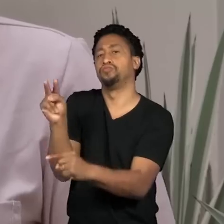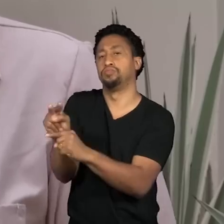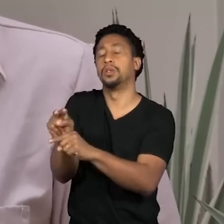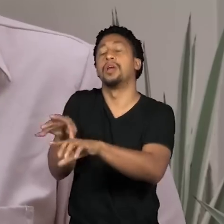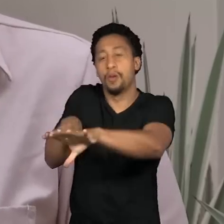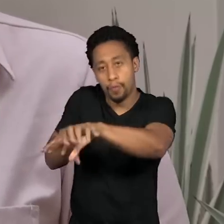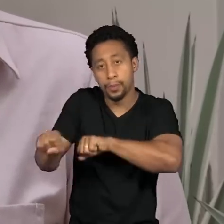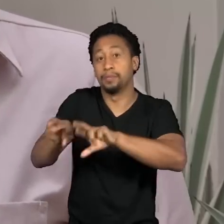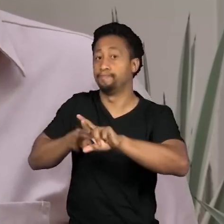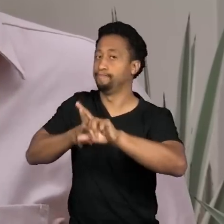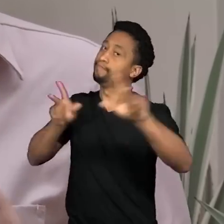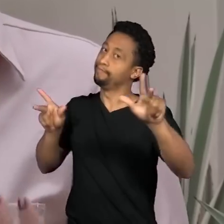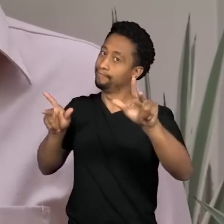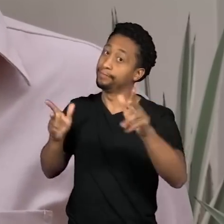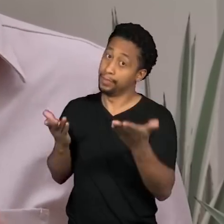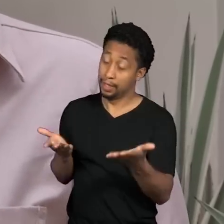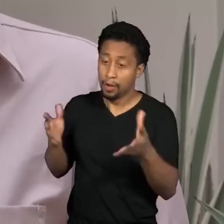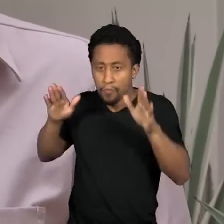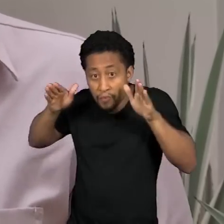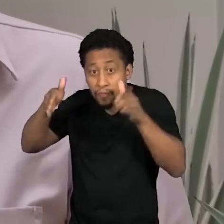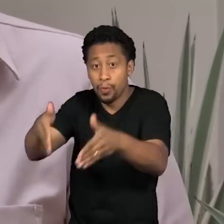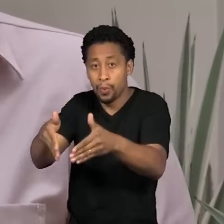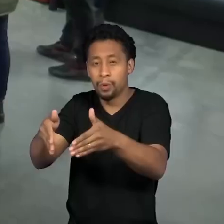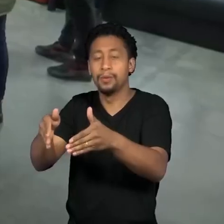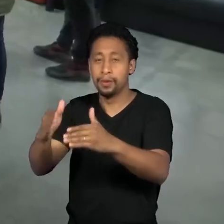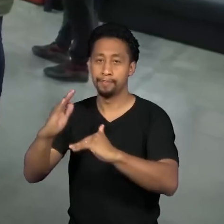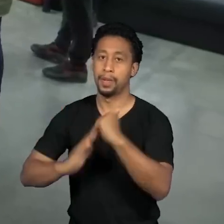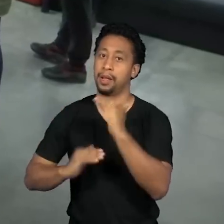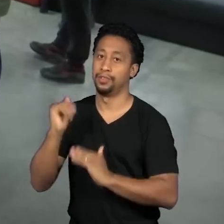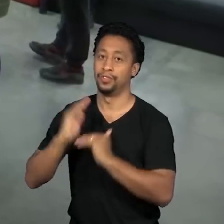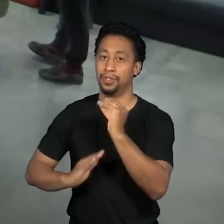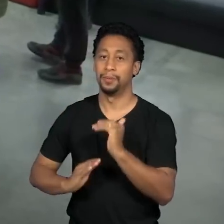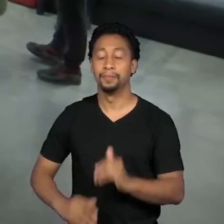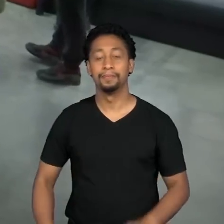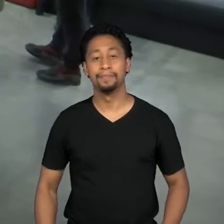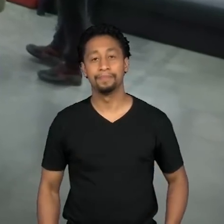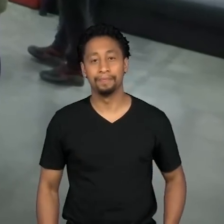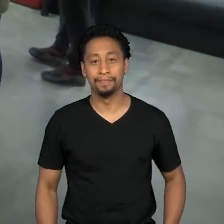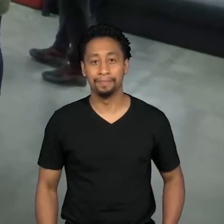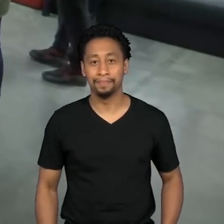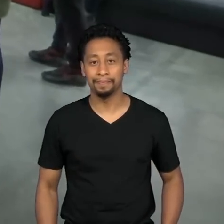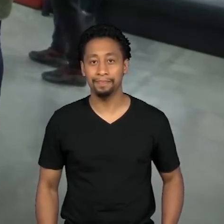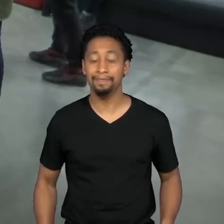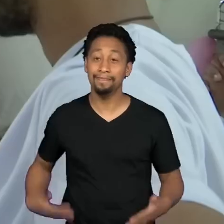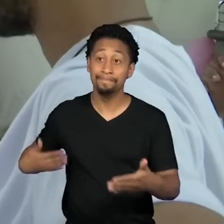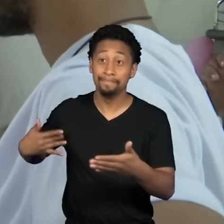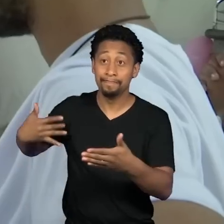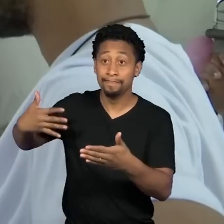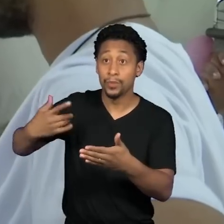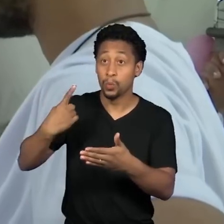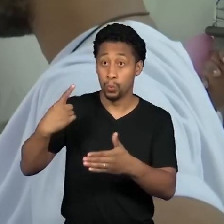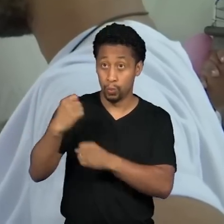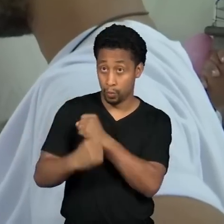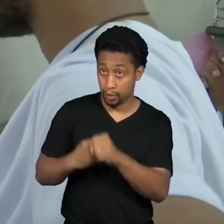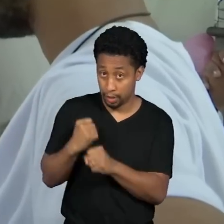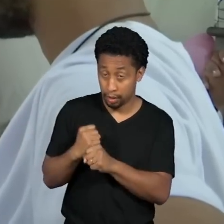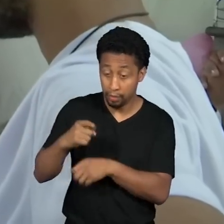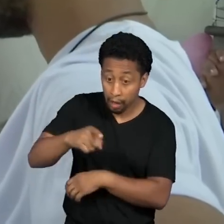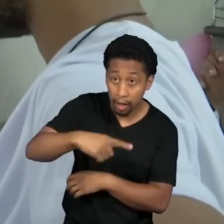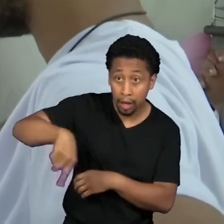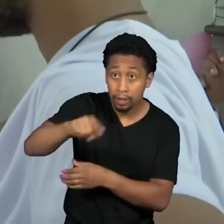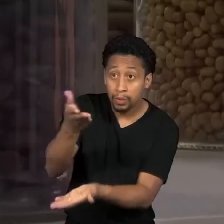formação diferenciada, que é focada na parte prática. Durante um ano, eles têm aulas